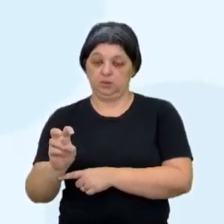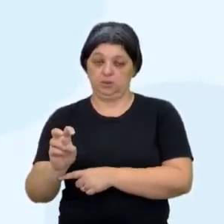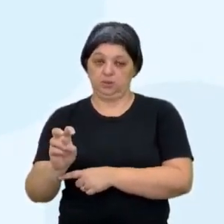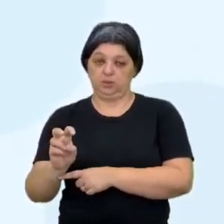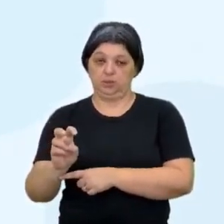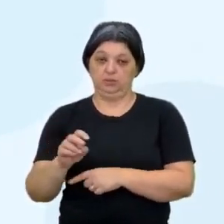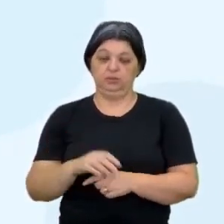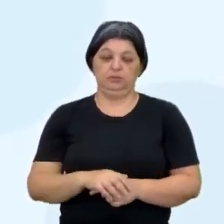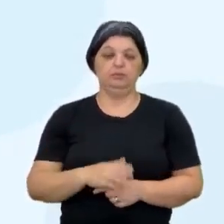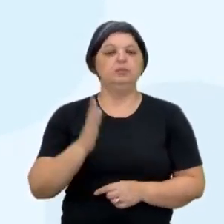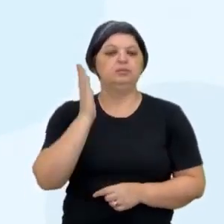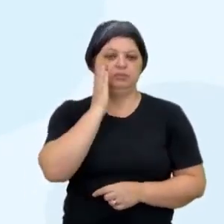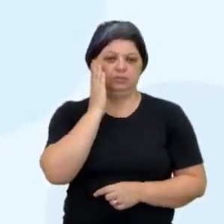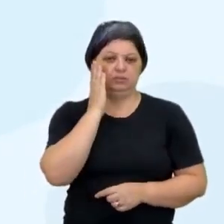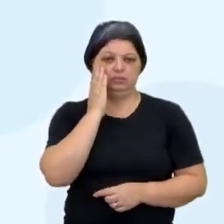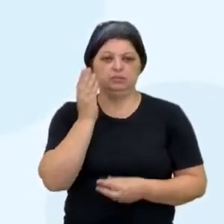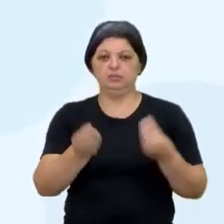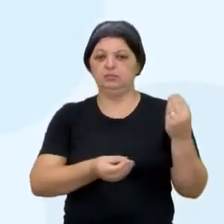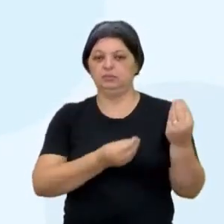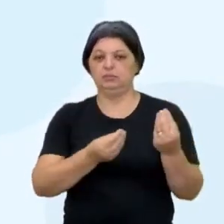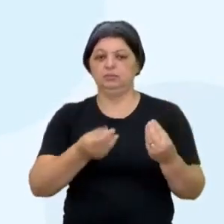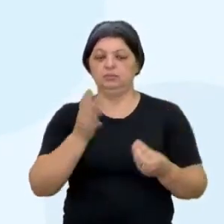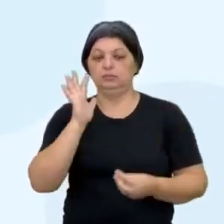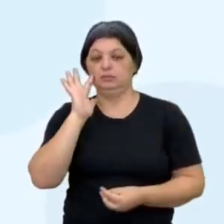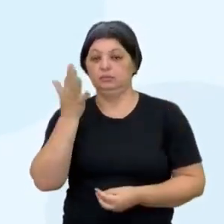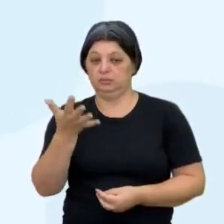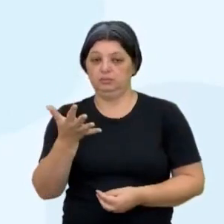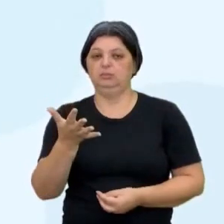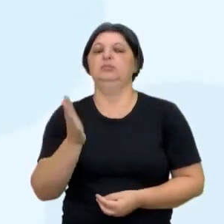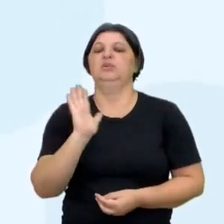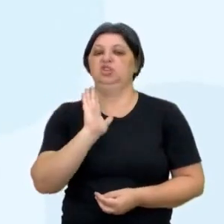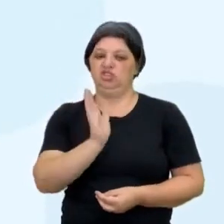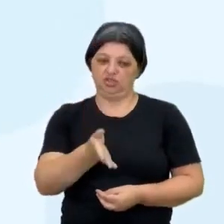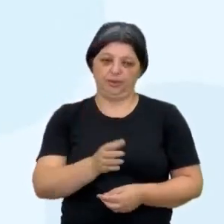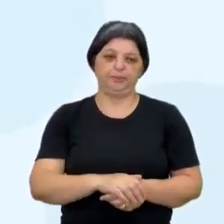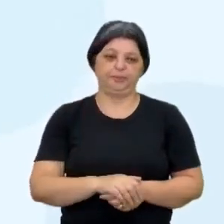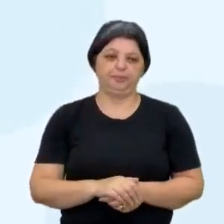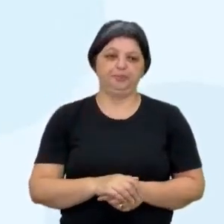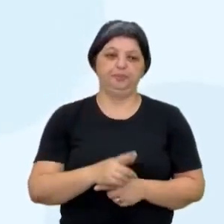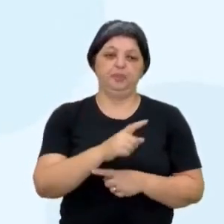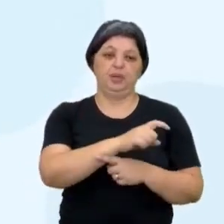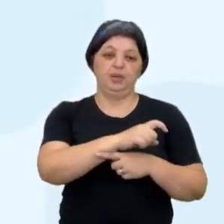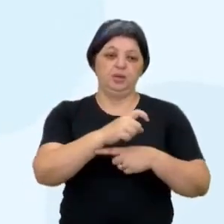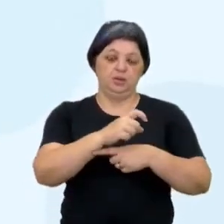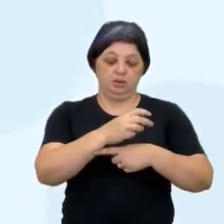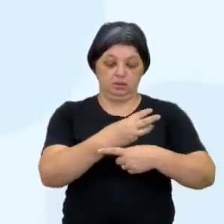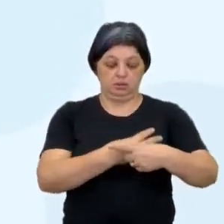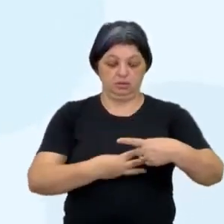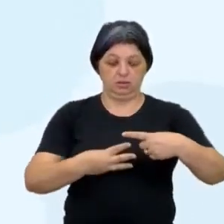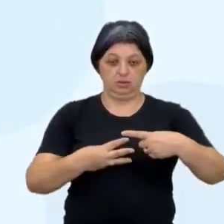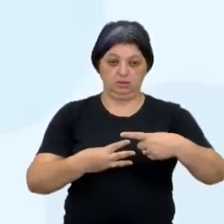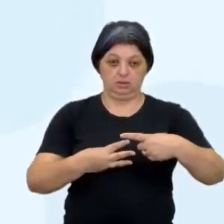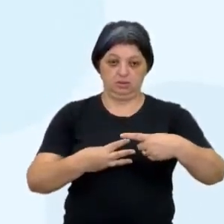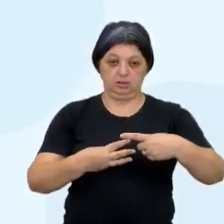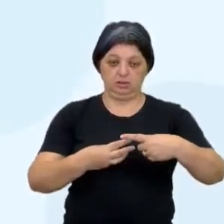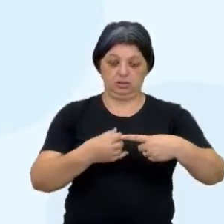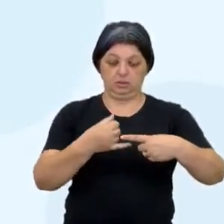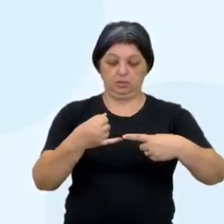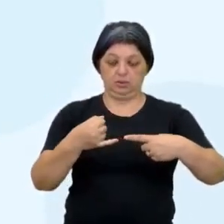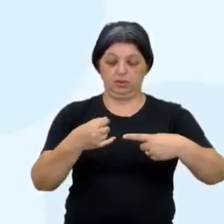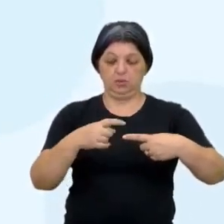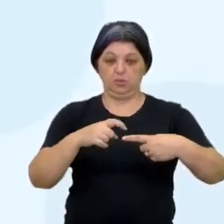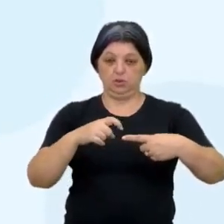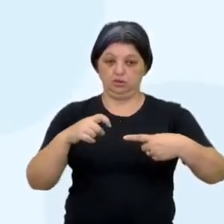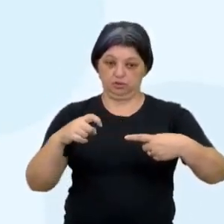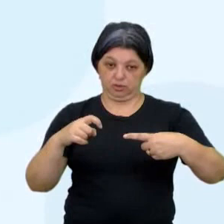e sei resolver de cara esta conta aqui. Ok, então já resolve, ó, x sobre 3 menos x, ó, quem não